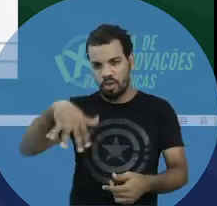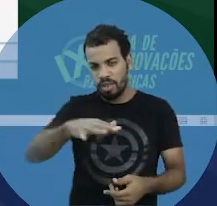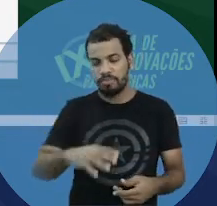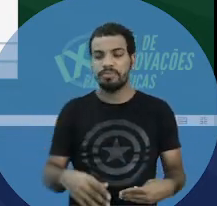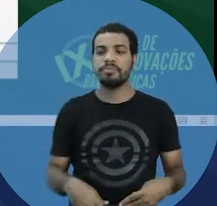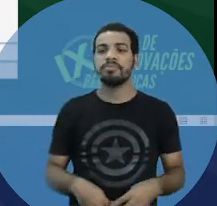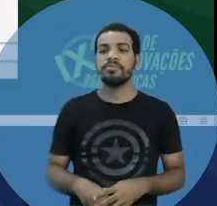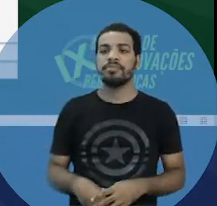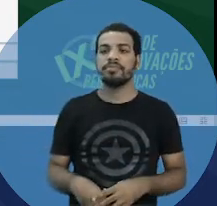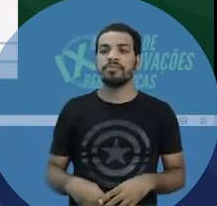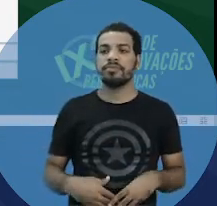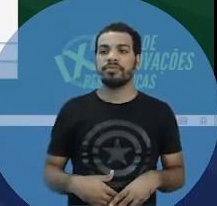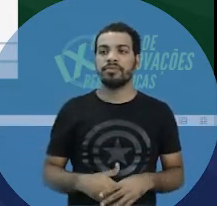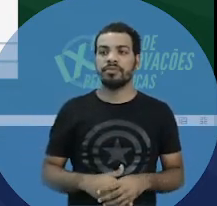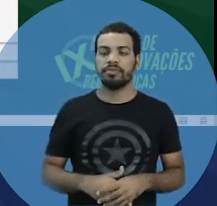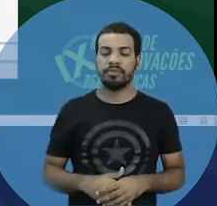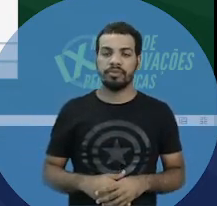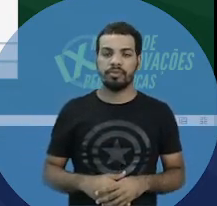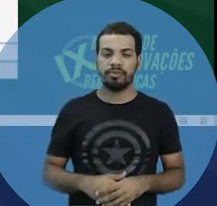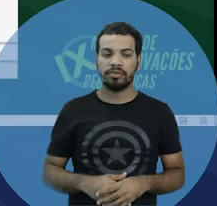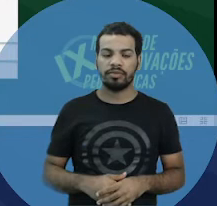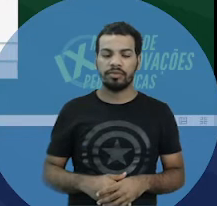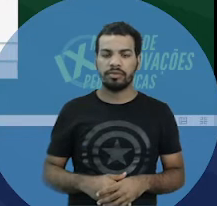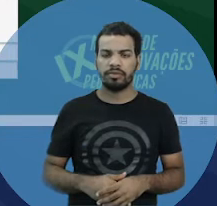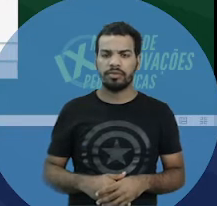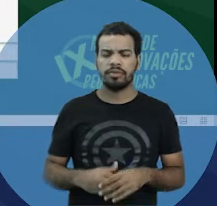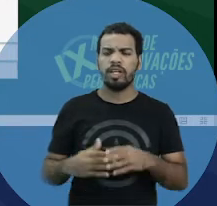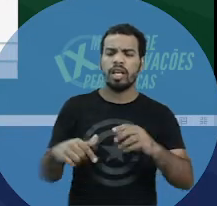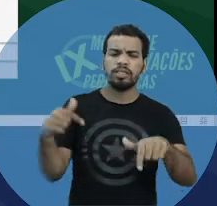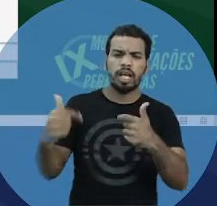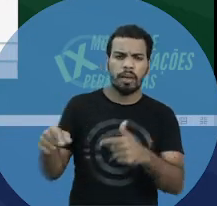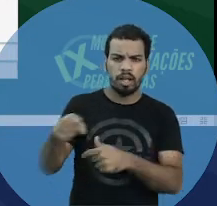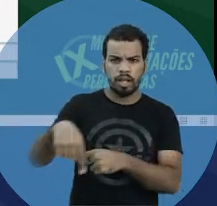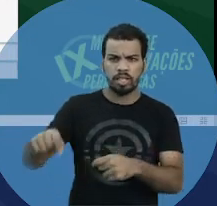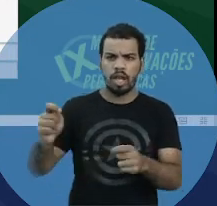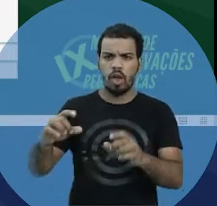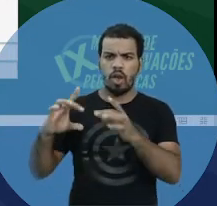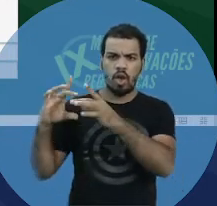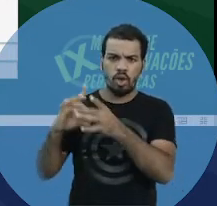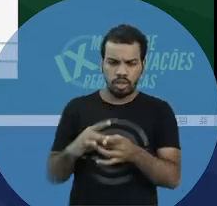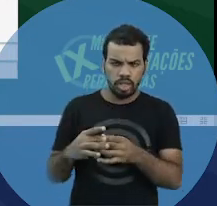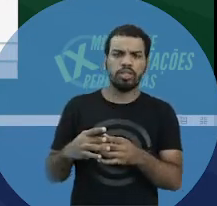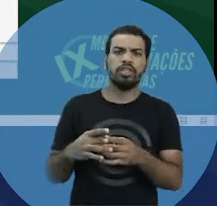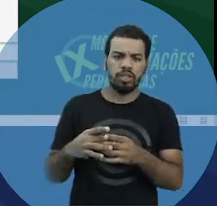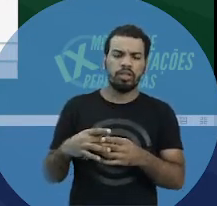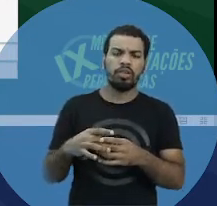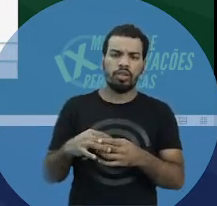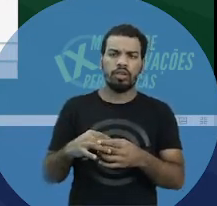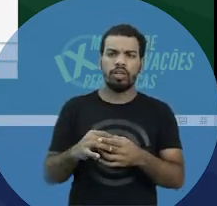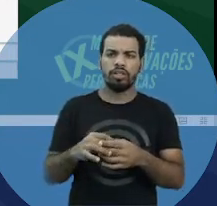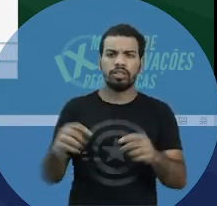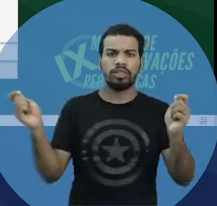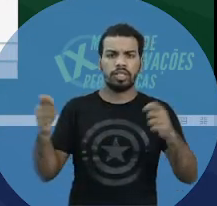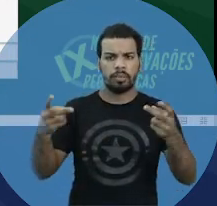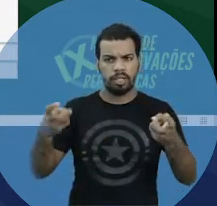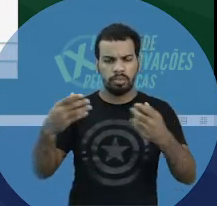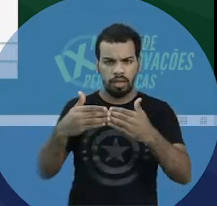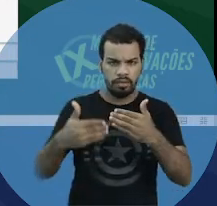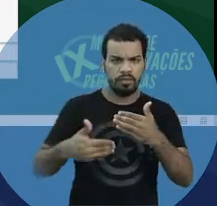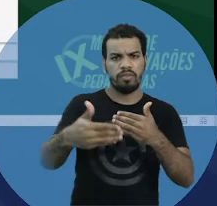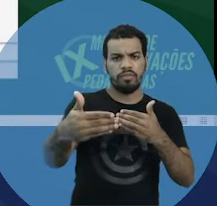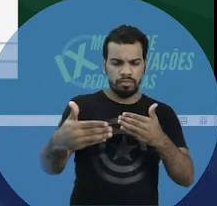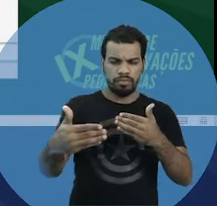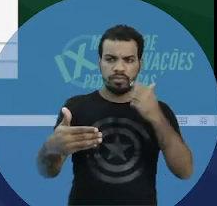assim, esse trabalho de abordagem, né, abordando o contexto de genética, a gente pode perceber mais à frente, no